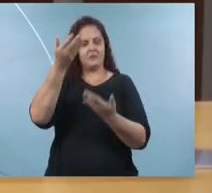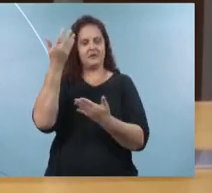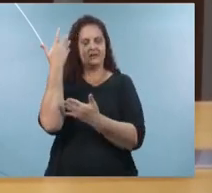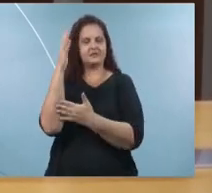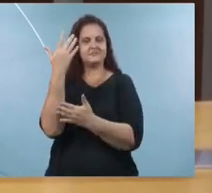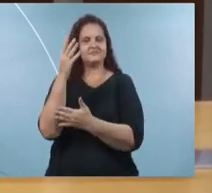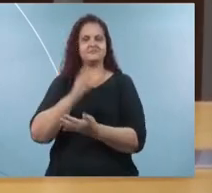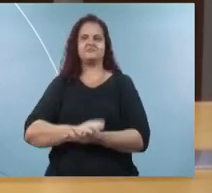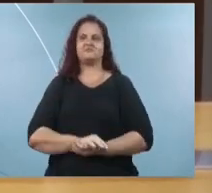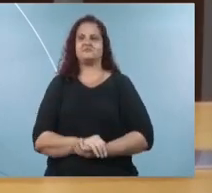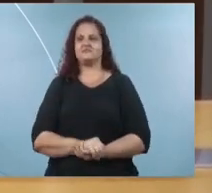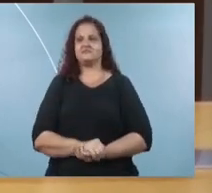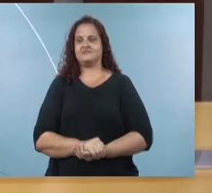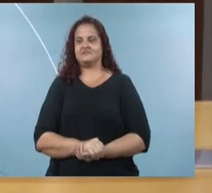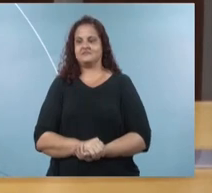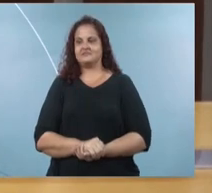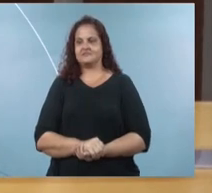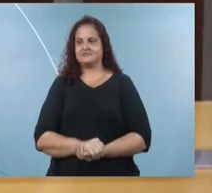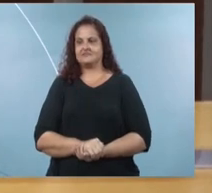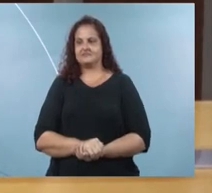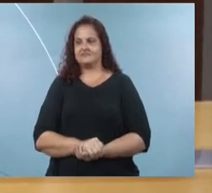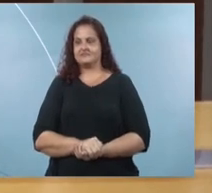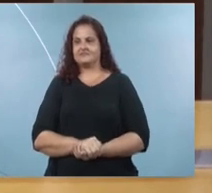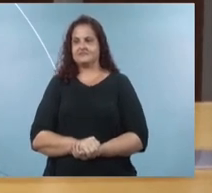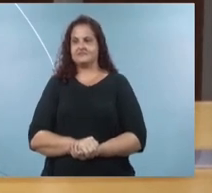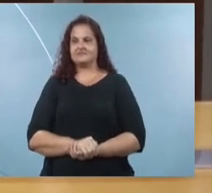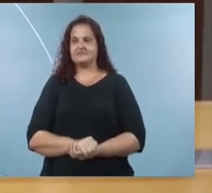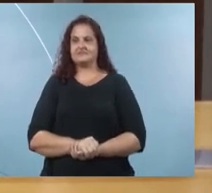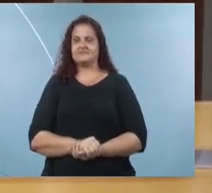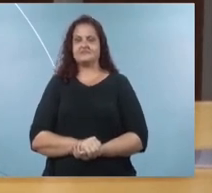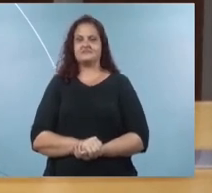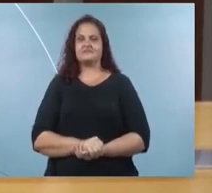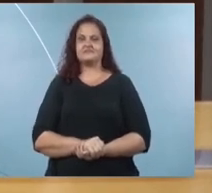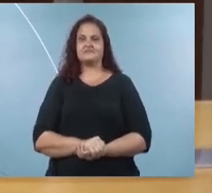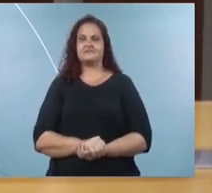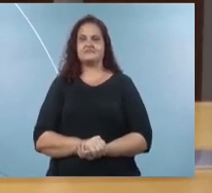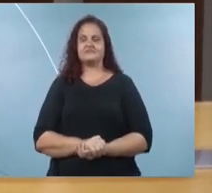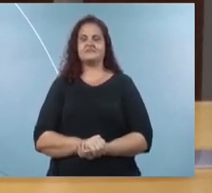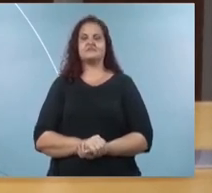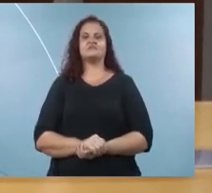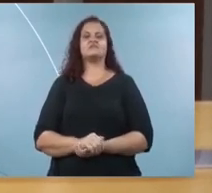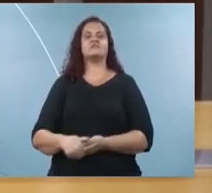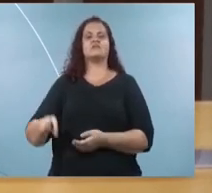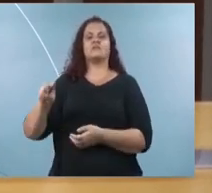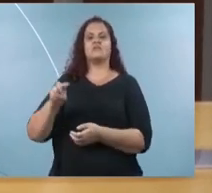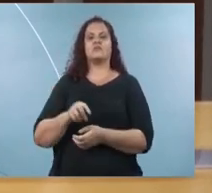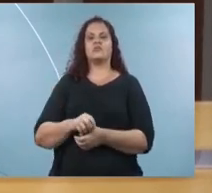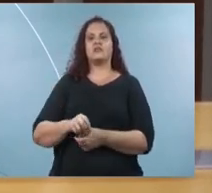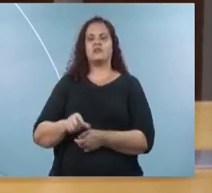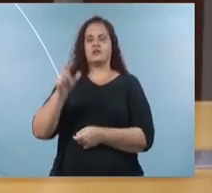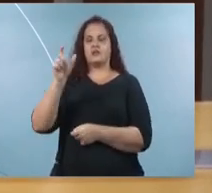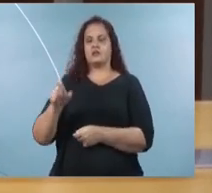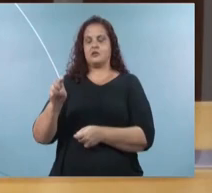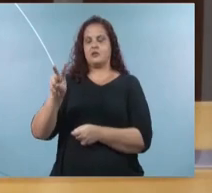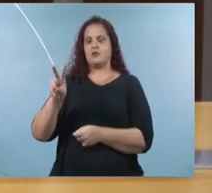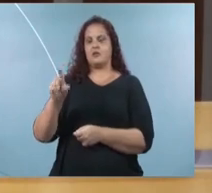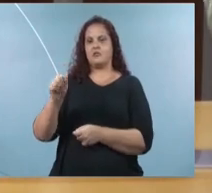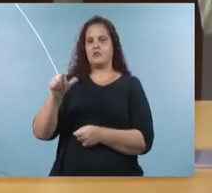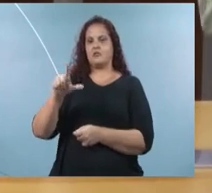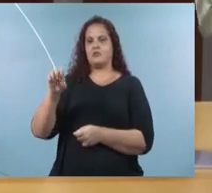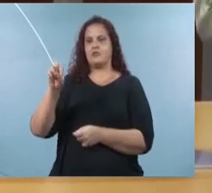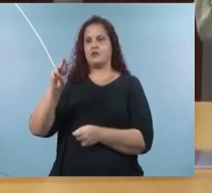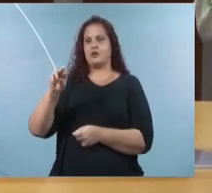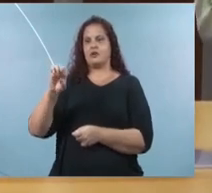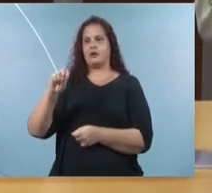parabéns. Agora, esta presidência concede a palavra à senhora Valéria Lisboa de Calazans, que falará em nome